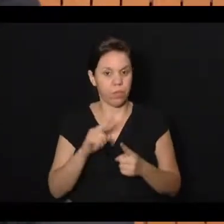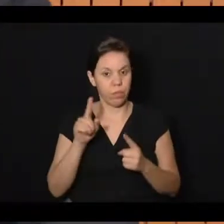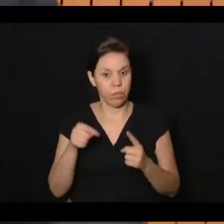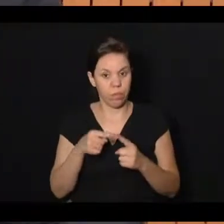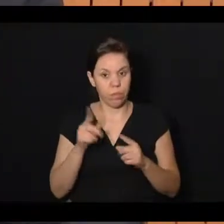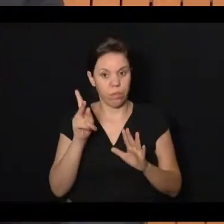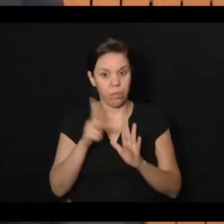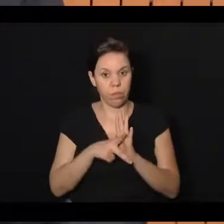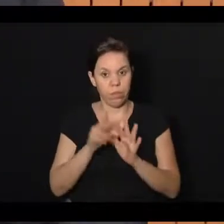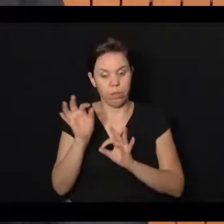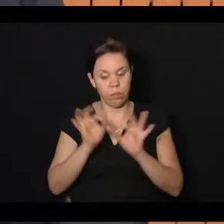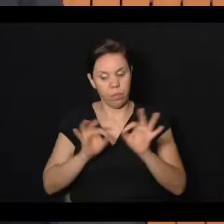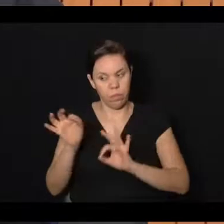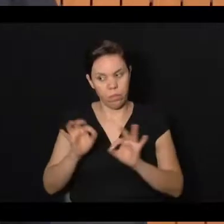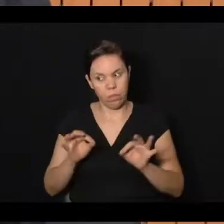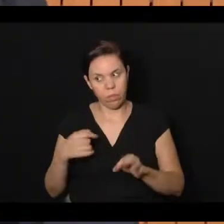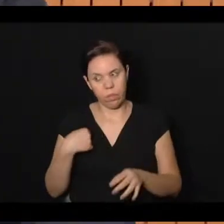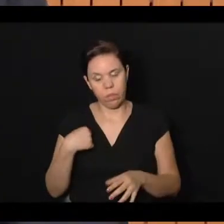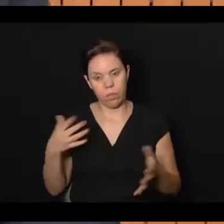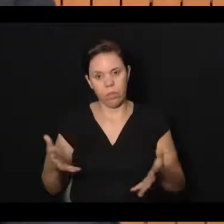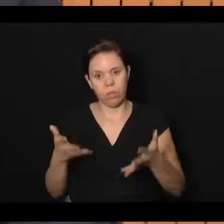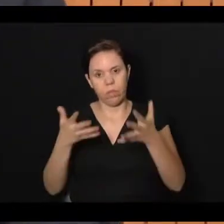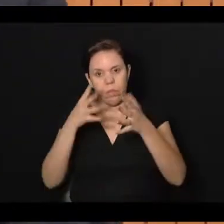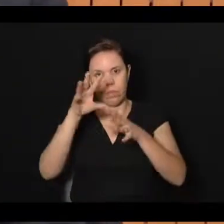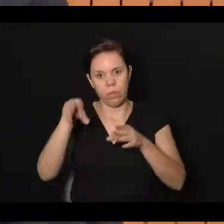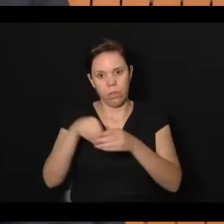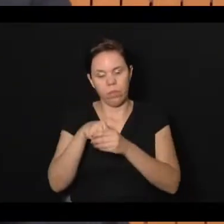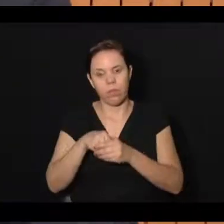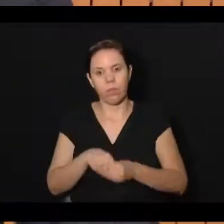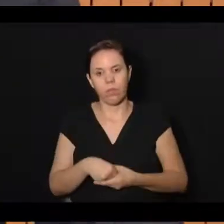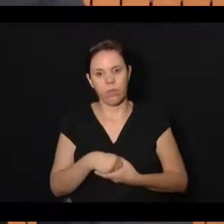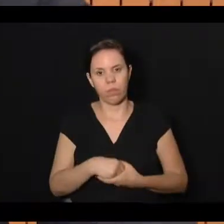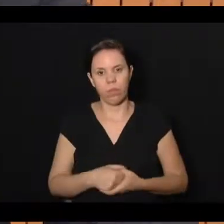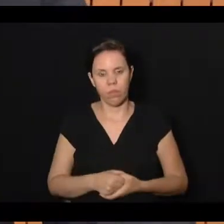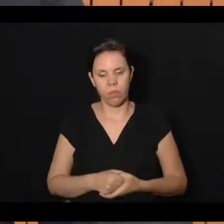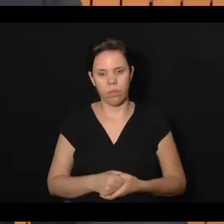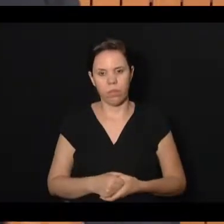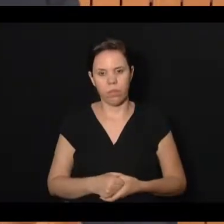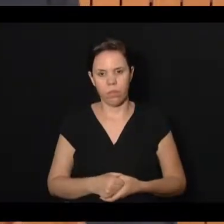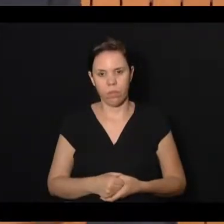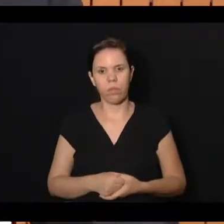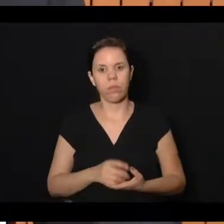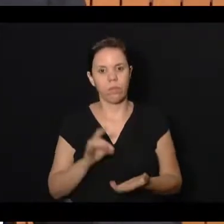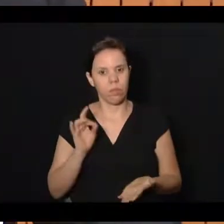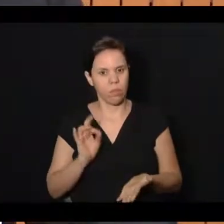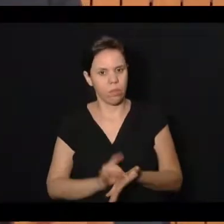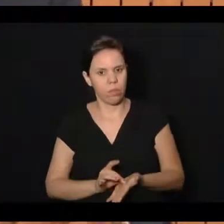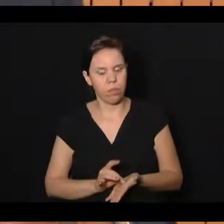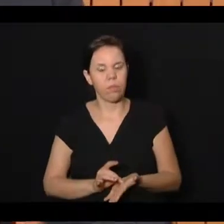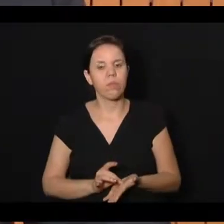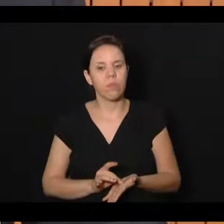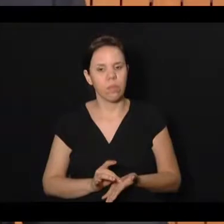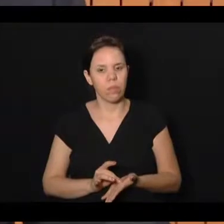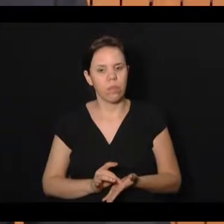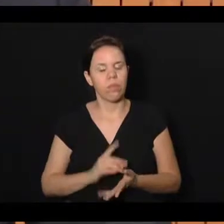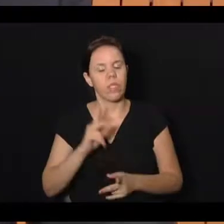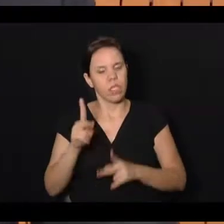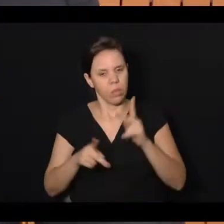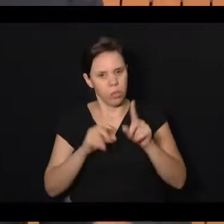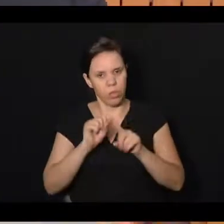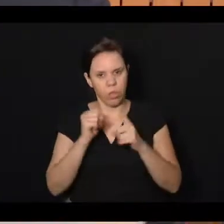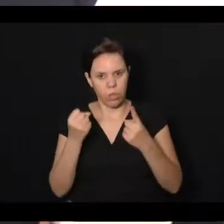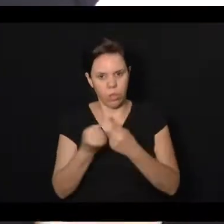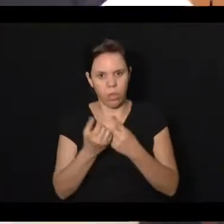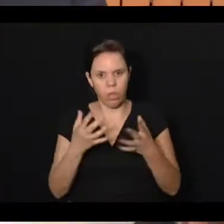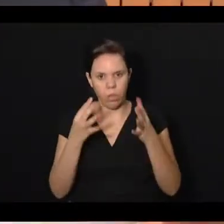projeto que eu tô instituindo é é realmente que a sociedade dê um